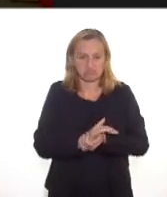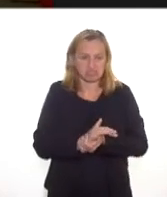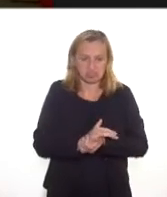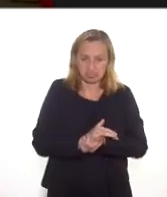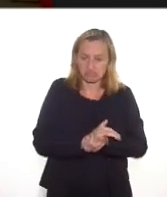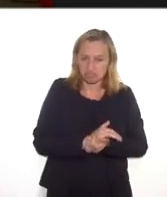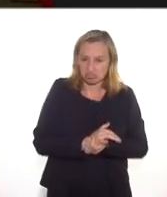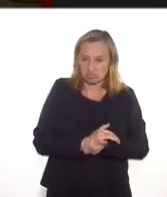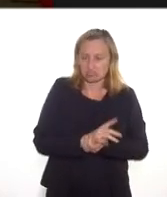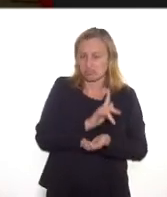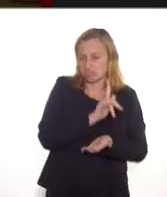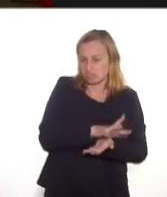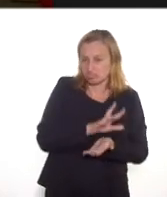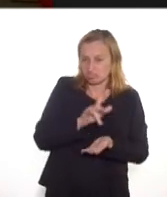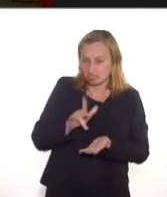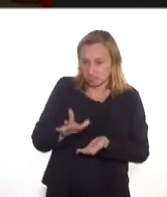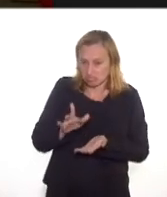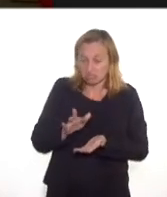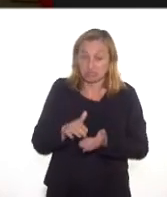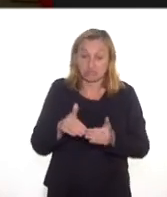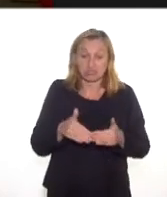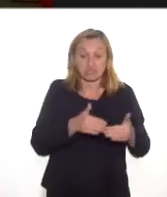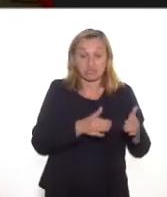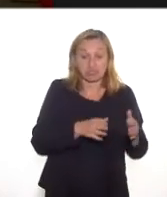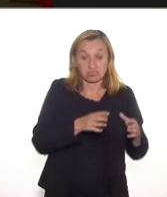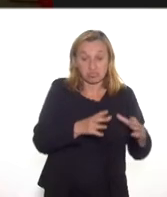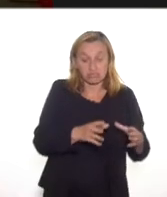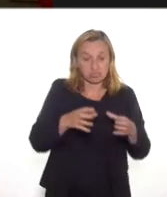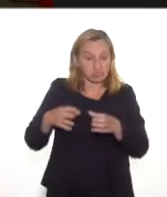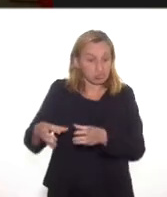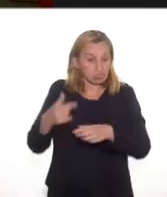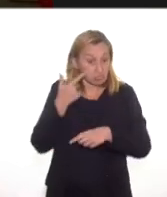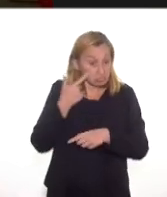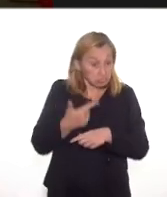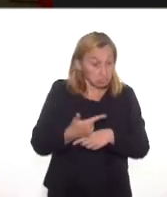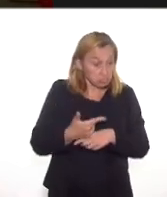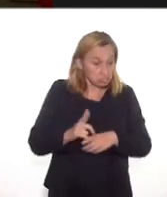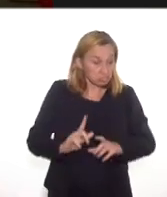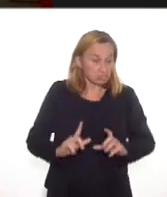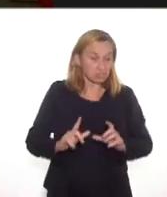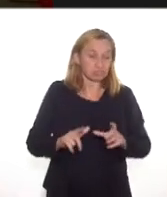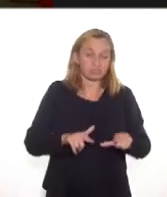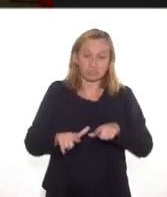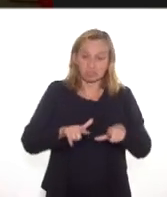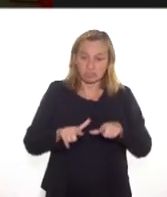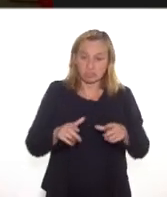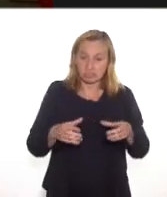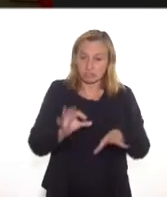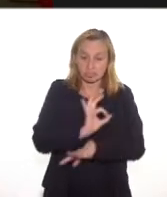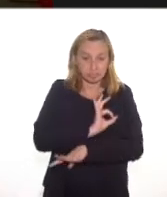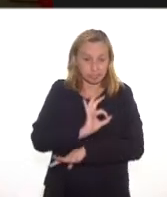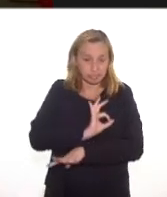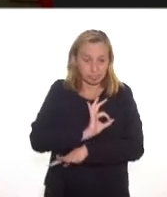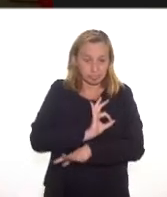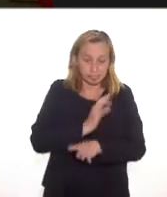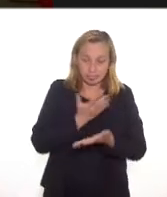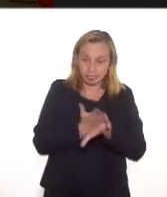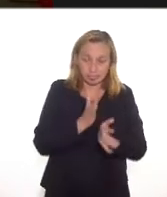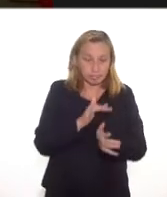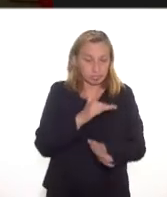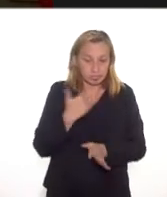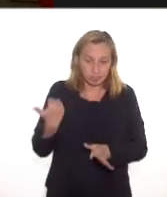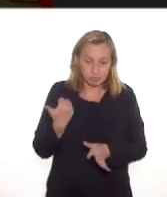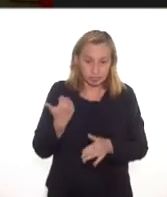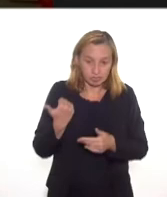desautorizadas em diferentes processos e, no entanto, a gente viu que essa operação policial, que acabou com um derramamento de